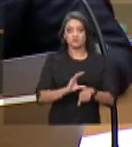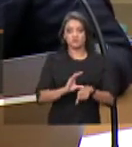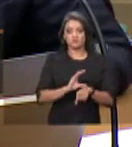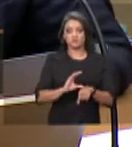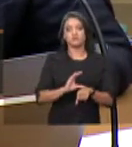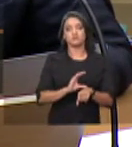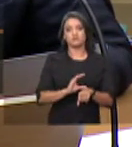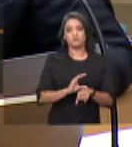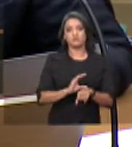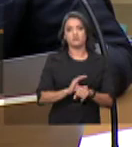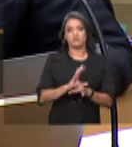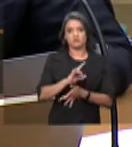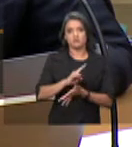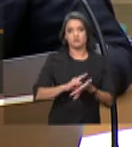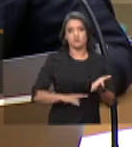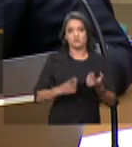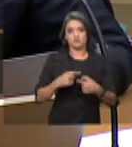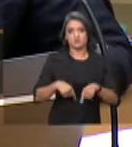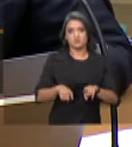Milagre